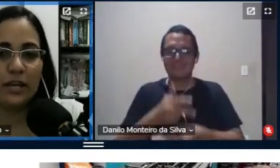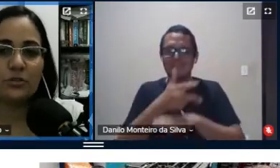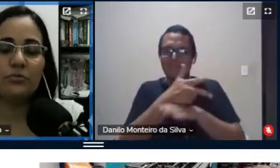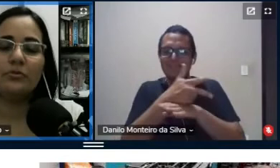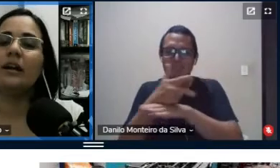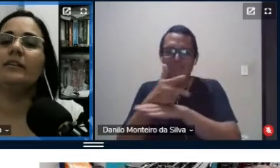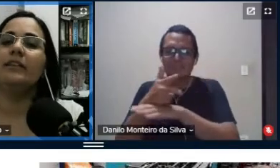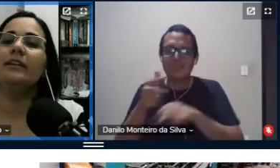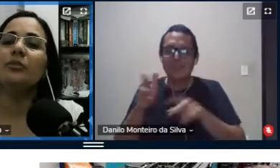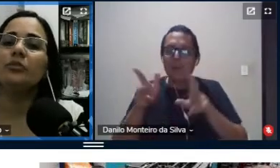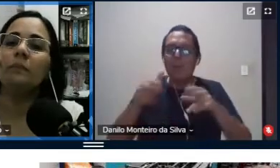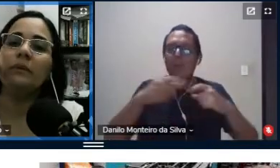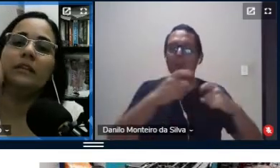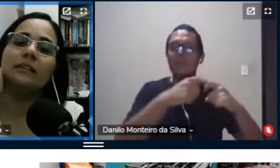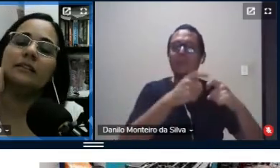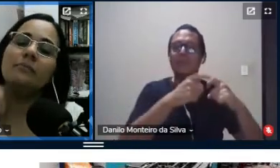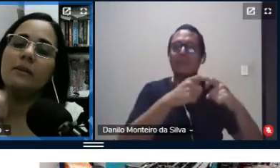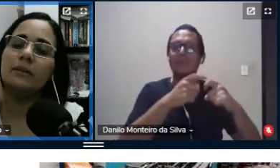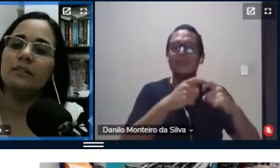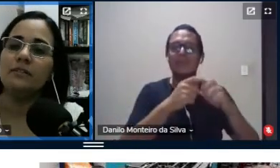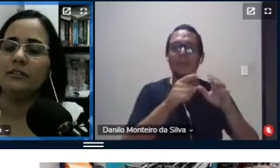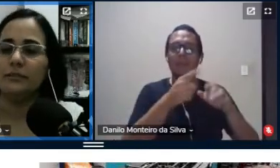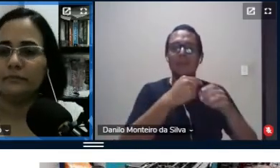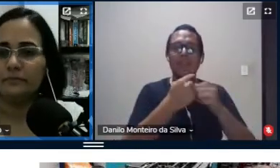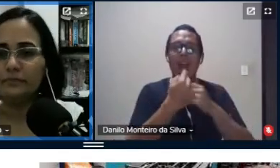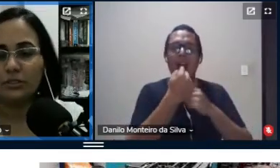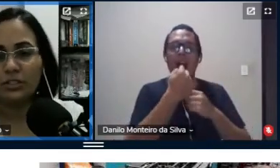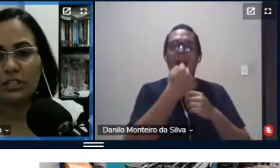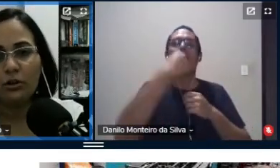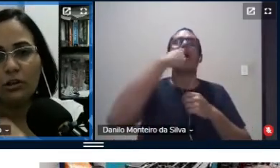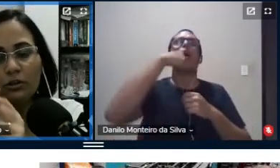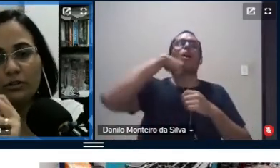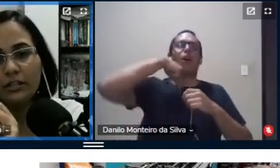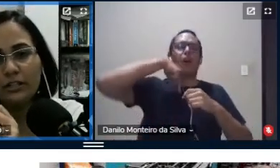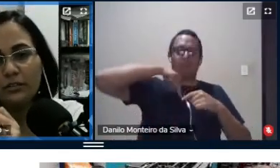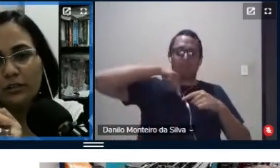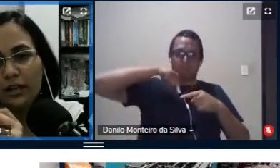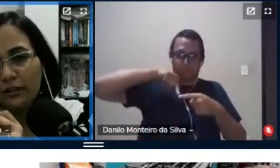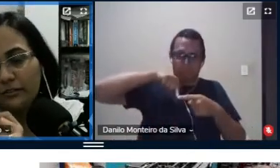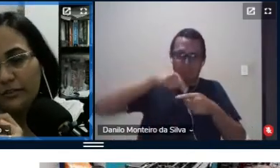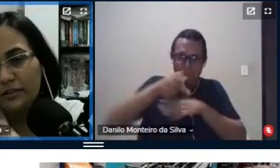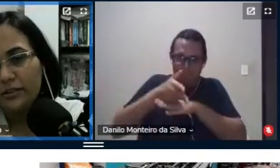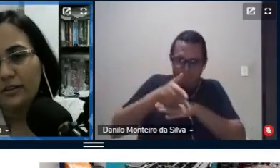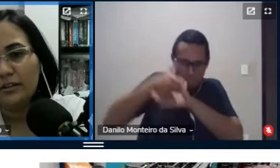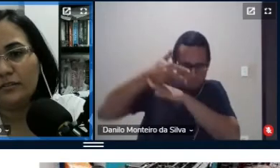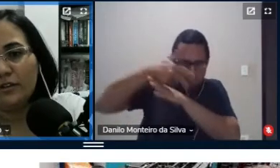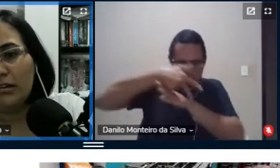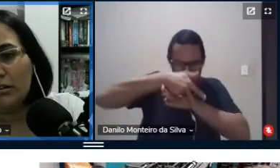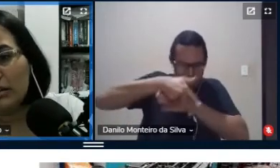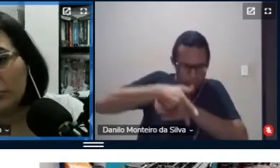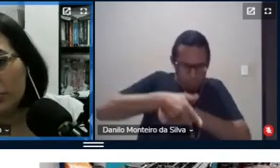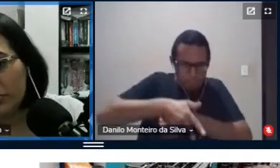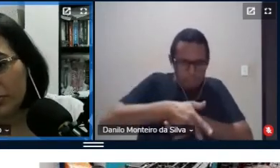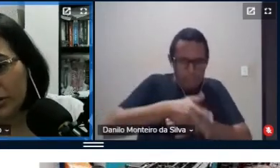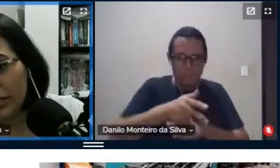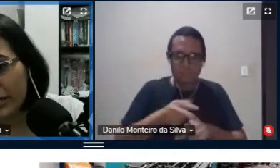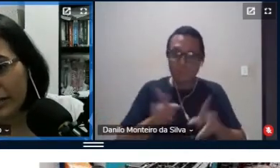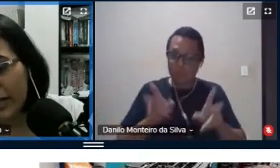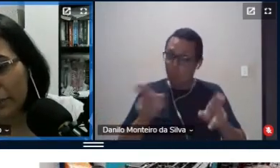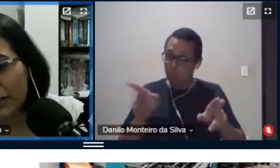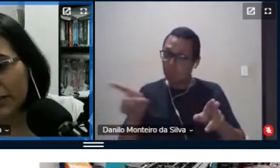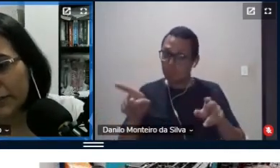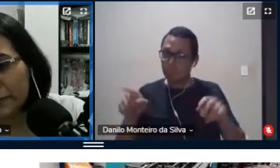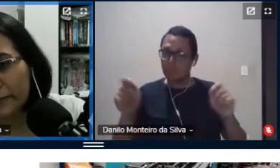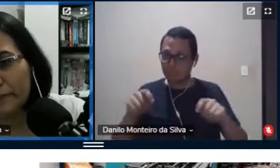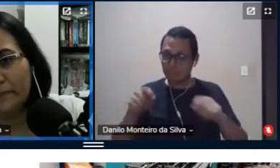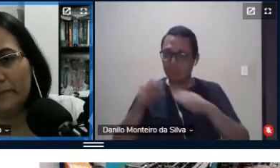o médico faz a endoscopia, né? Bem parecida. Então ele coloca o caninho lá e vai olhando por fora